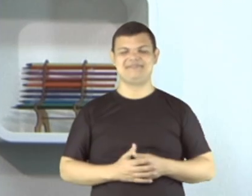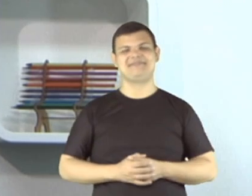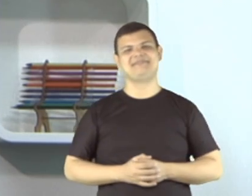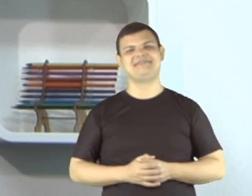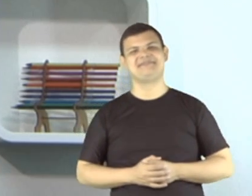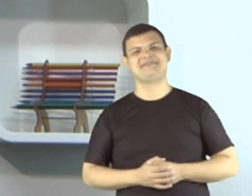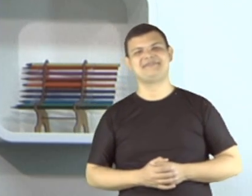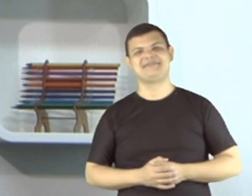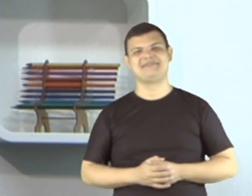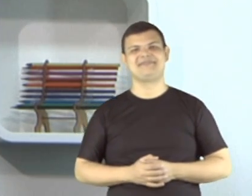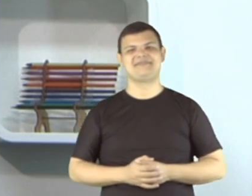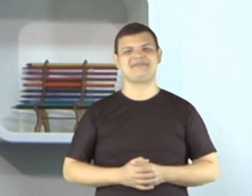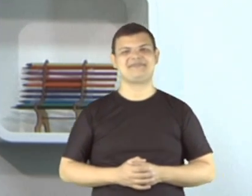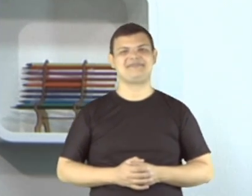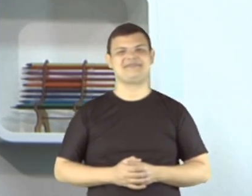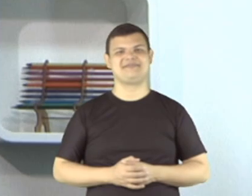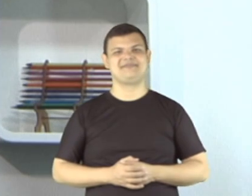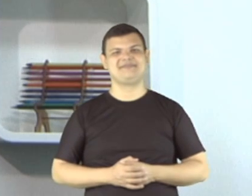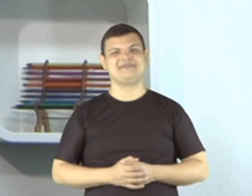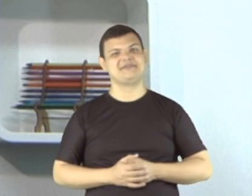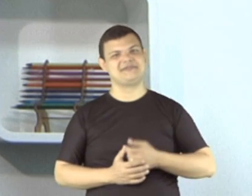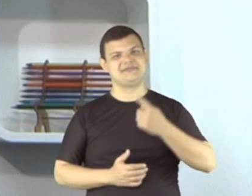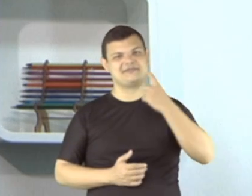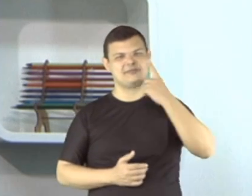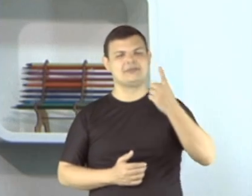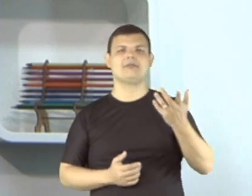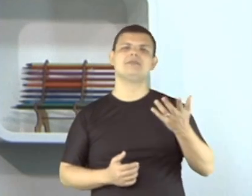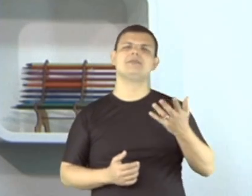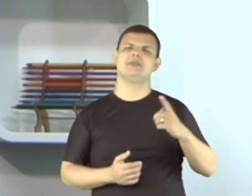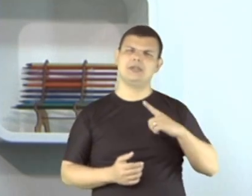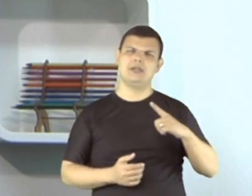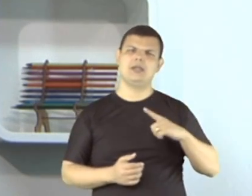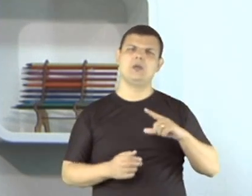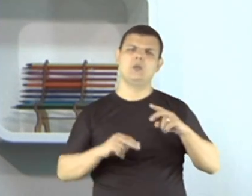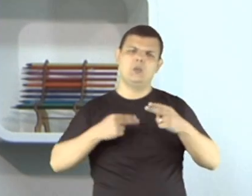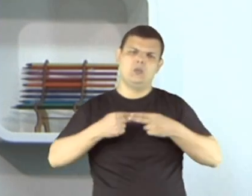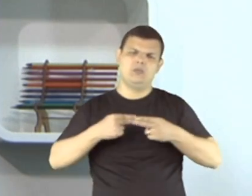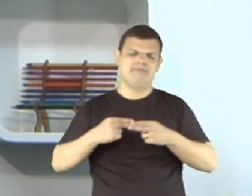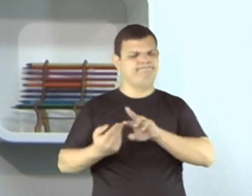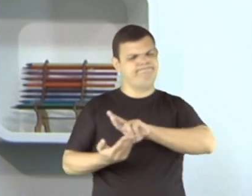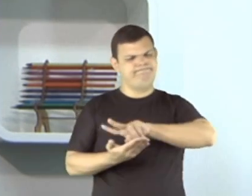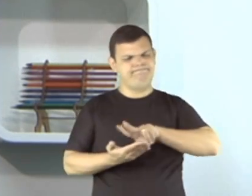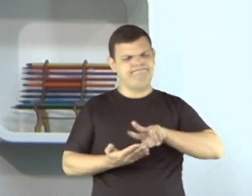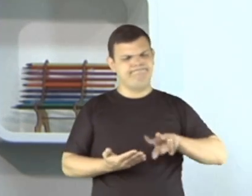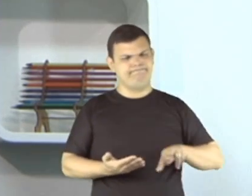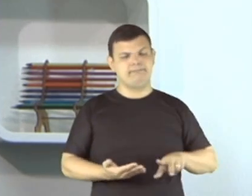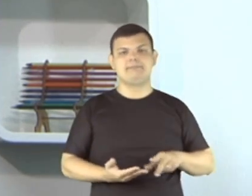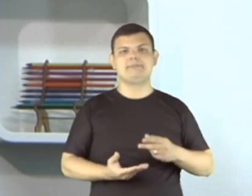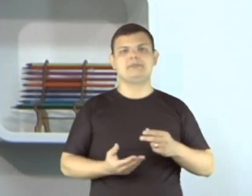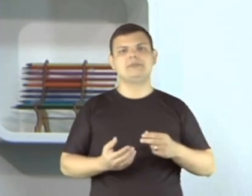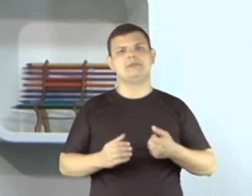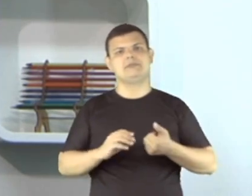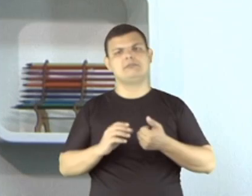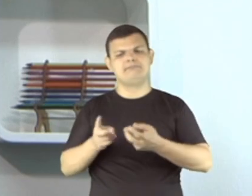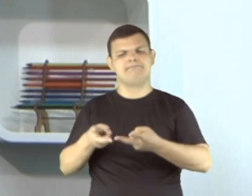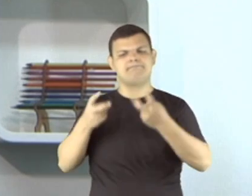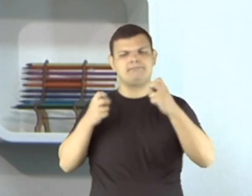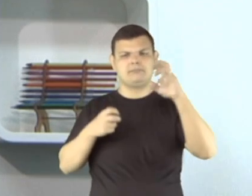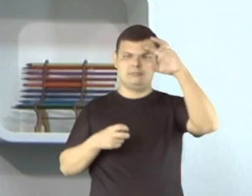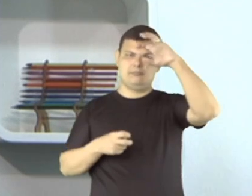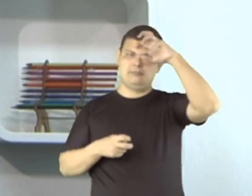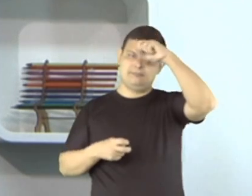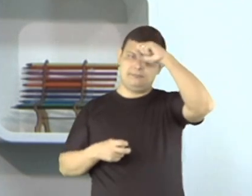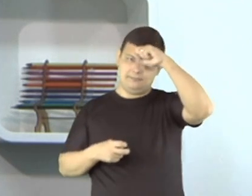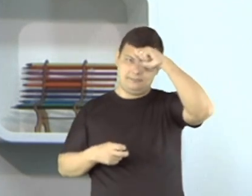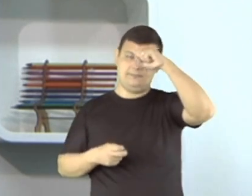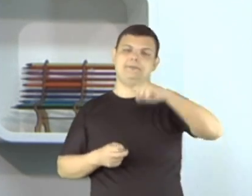voltando aqui para mim, nós vamos utilizar muito a malha quadriculada nessa identificação para compreender como a gente